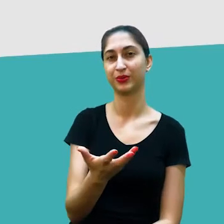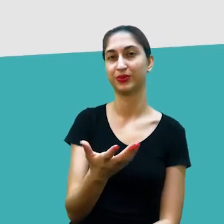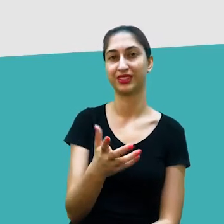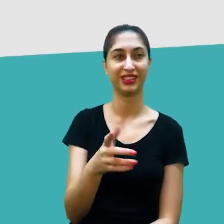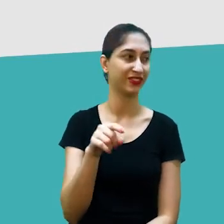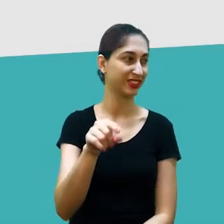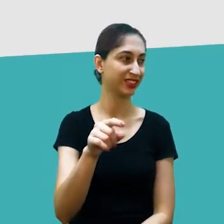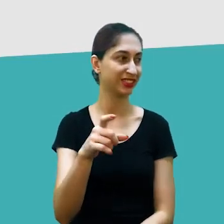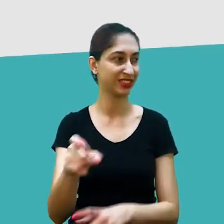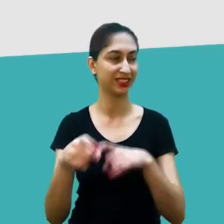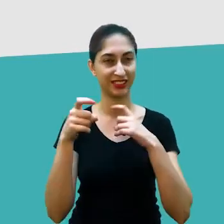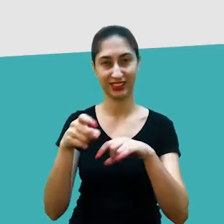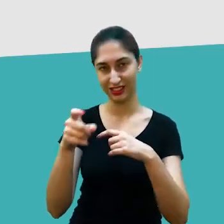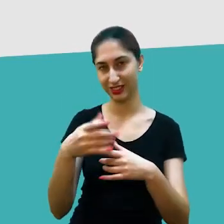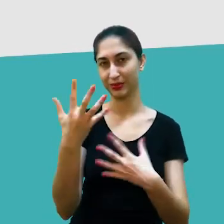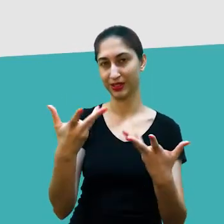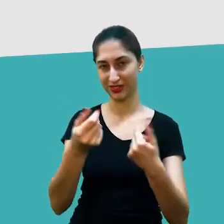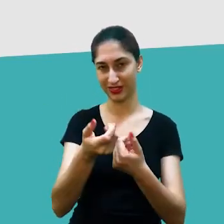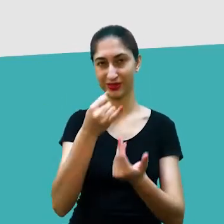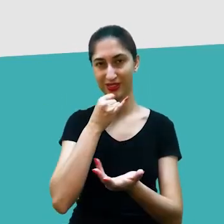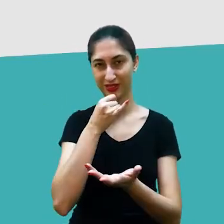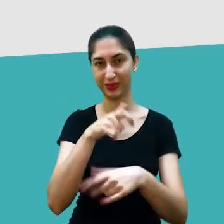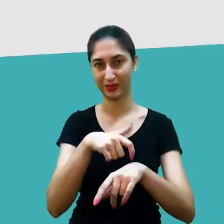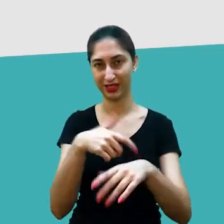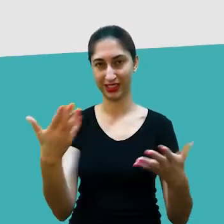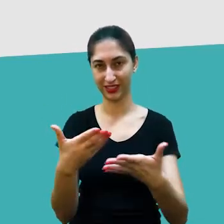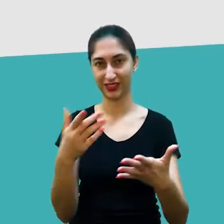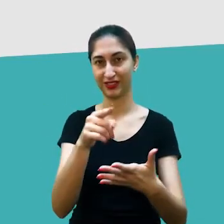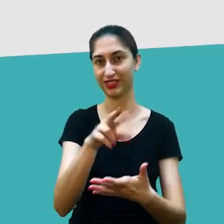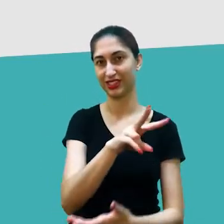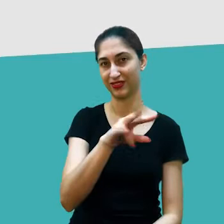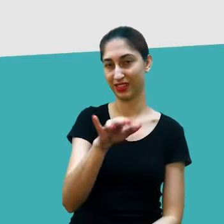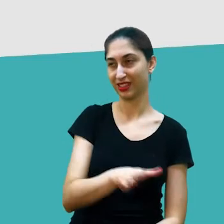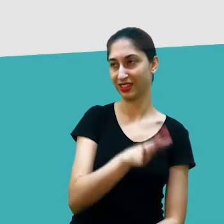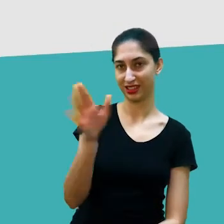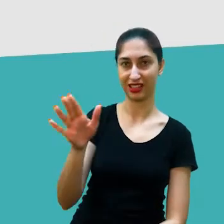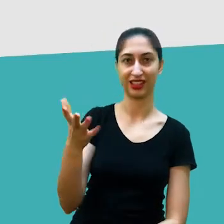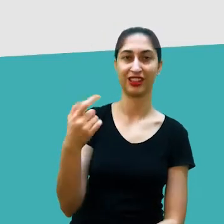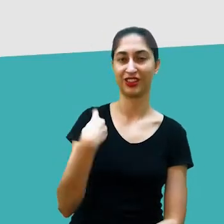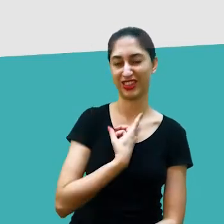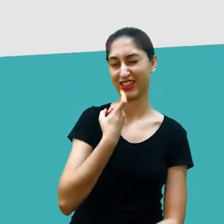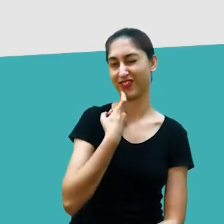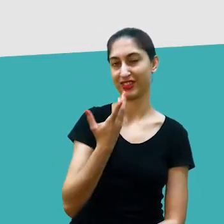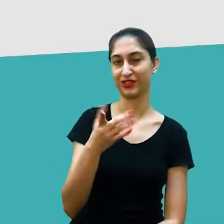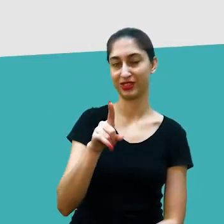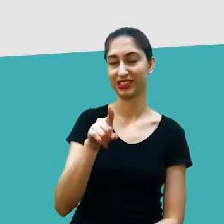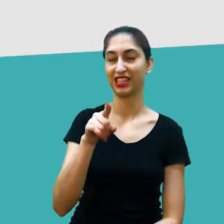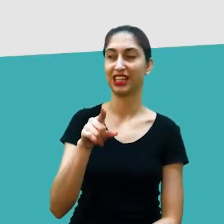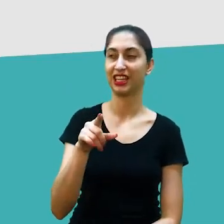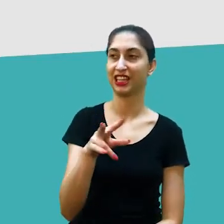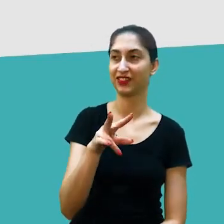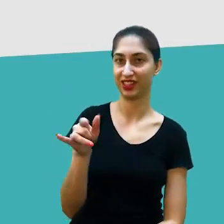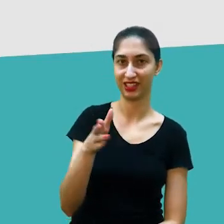de inveja branca positiva dessa sua situação. Você não vai no pé de couve e colhe todas as folhas da couve.